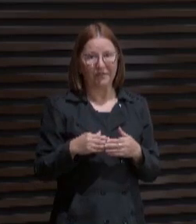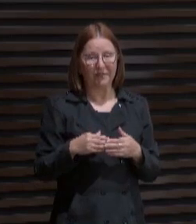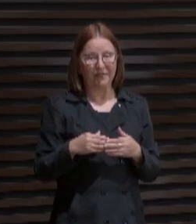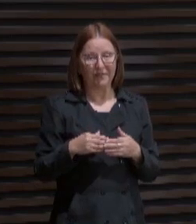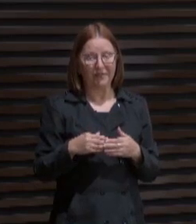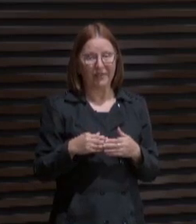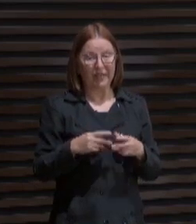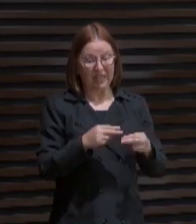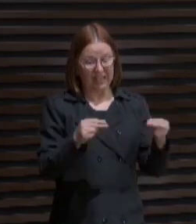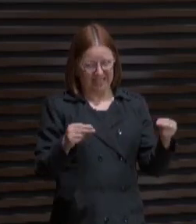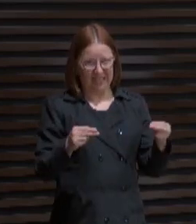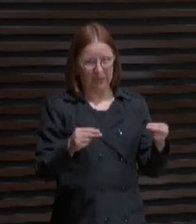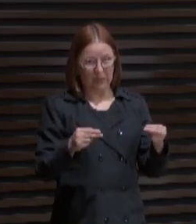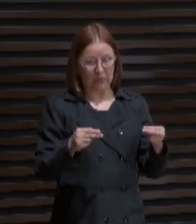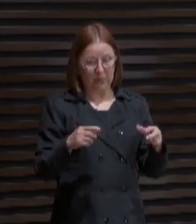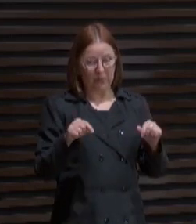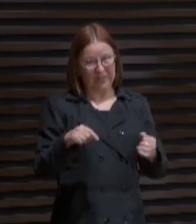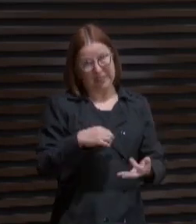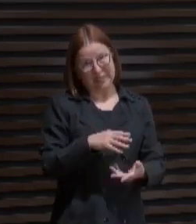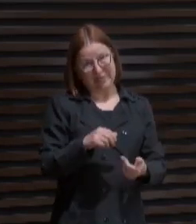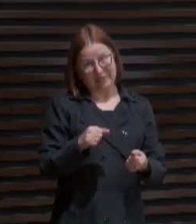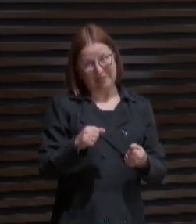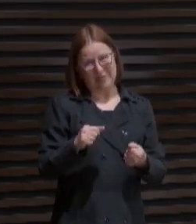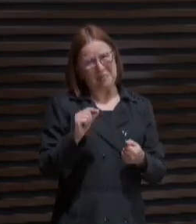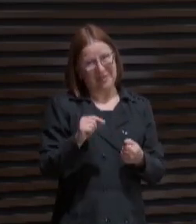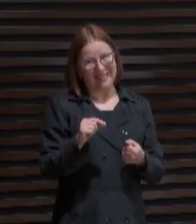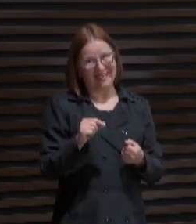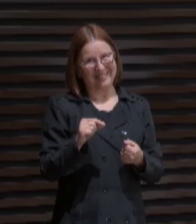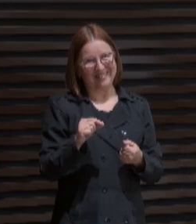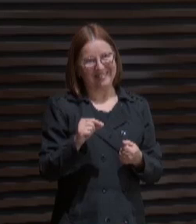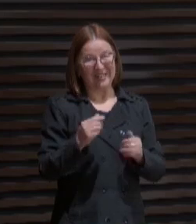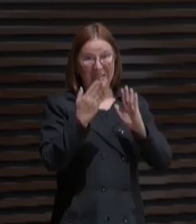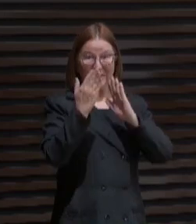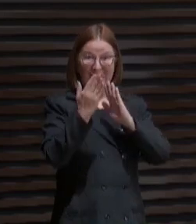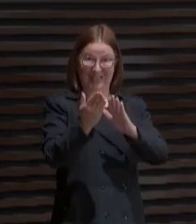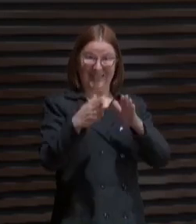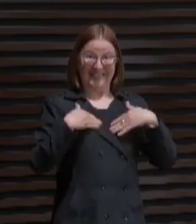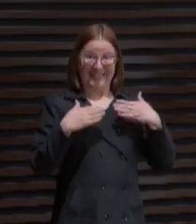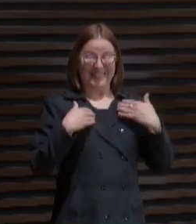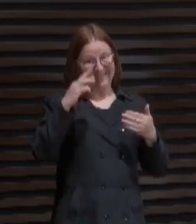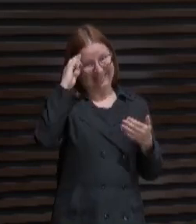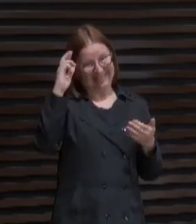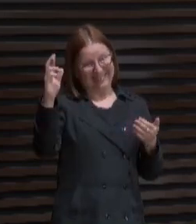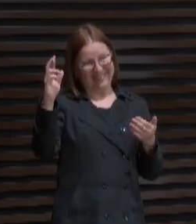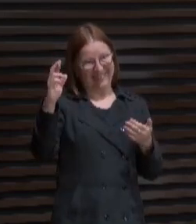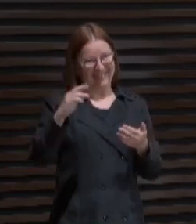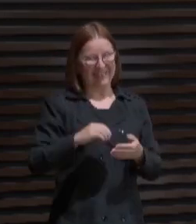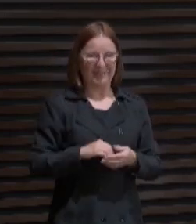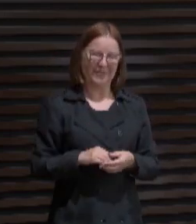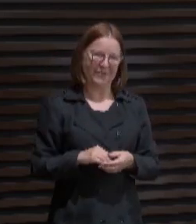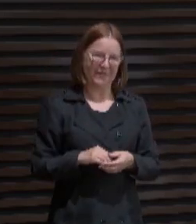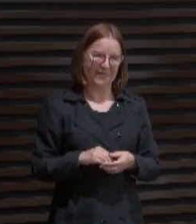tudo era levado para se anunciar o Evangelho. Foi só aqui que eu entendi por